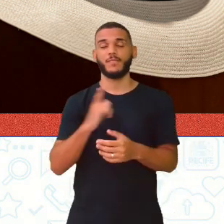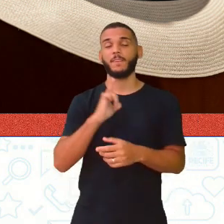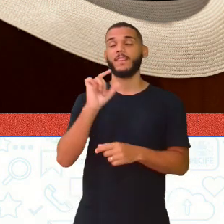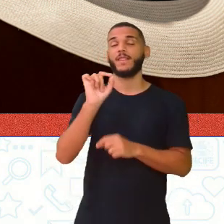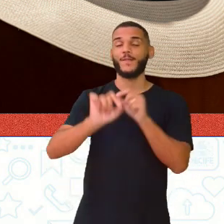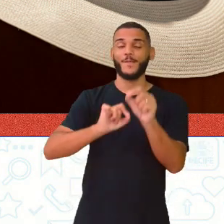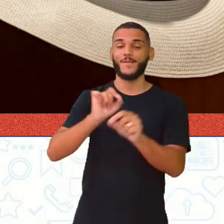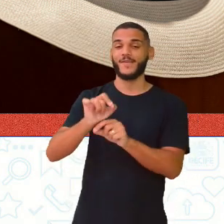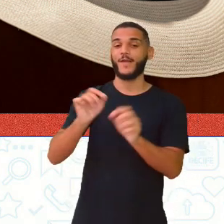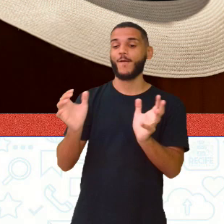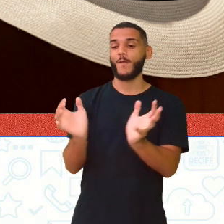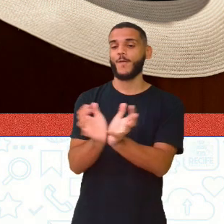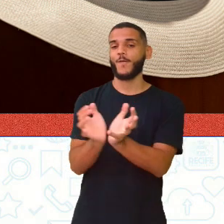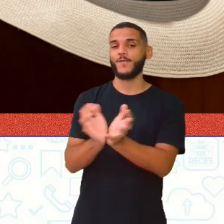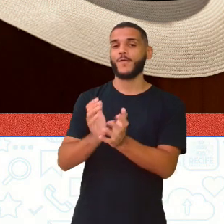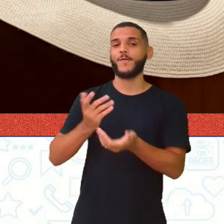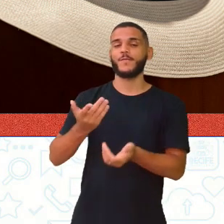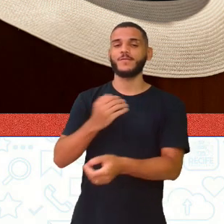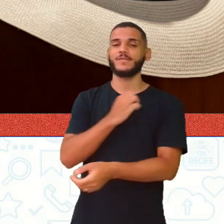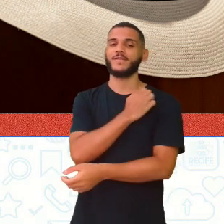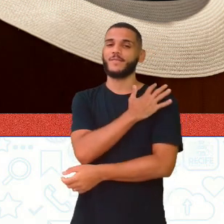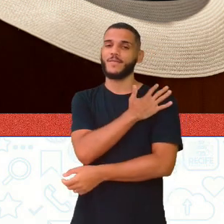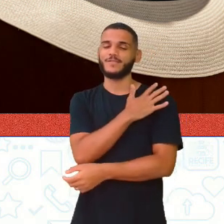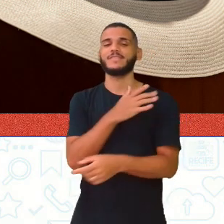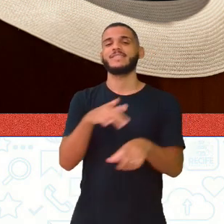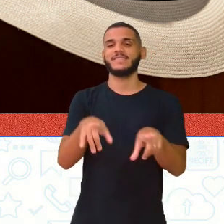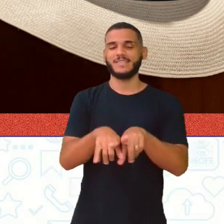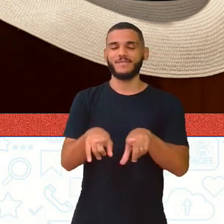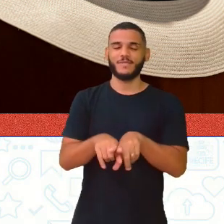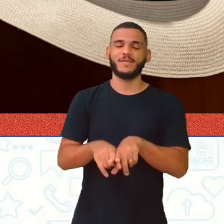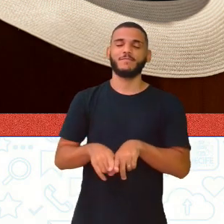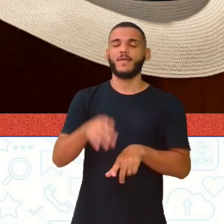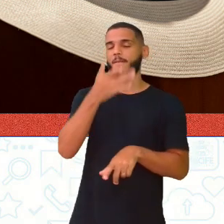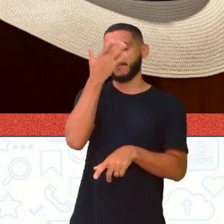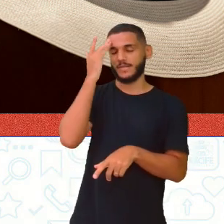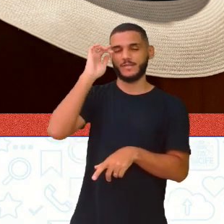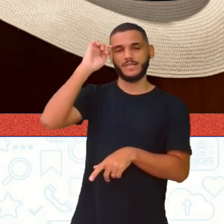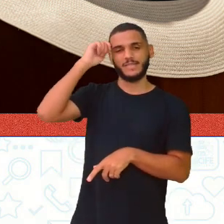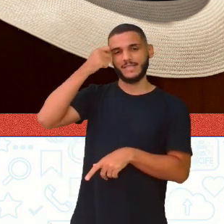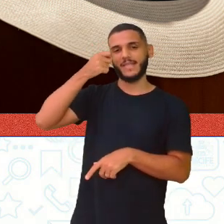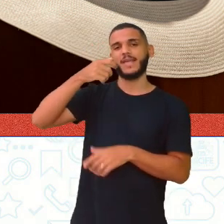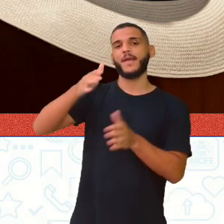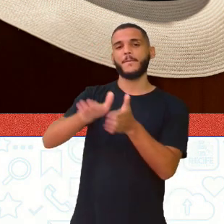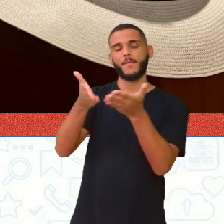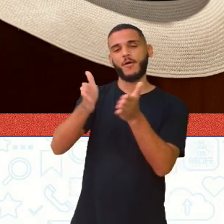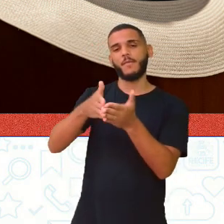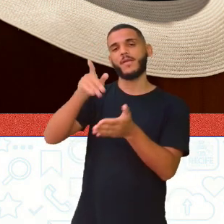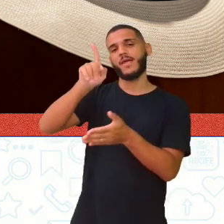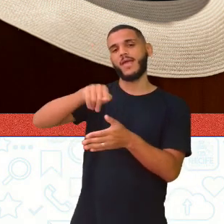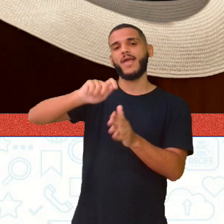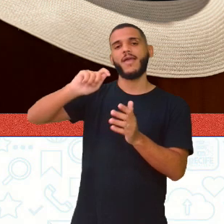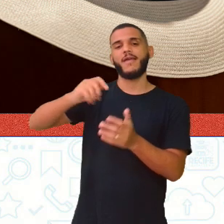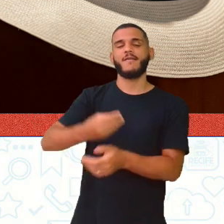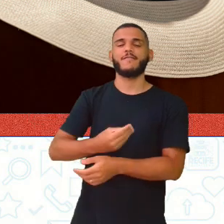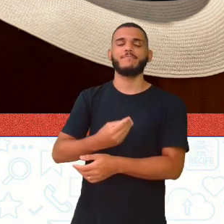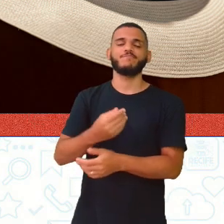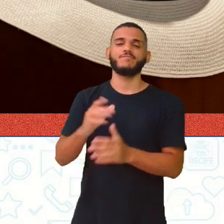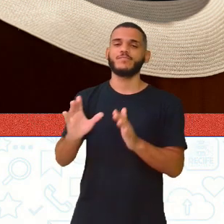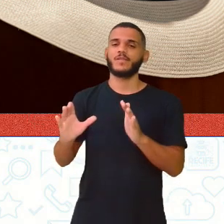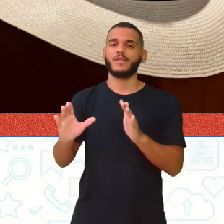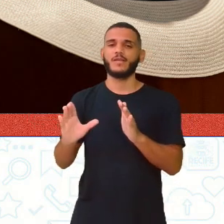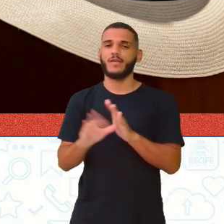Um combo de preconceitos, um combo de estereótipos, que é dizer que pessoas negras e pobres são automaticamente malandras ou bandidas, e isso